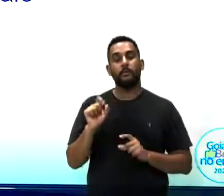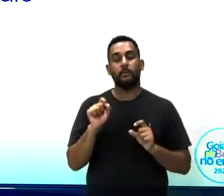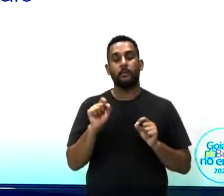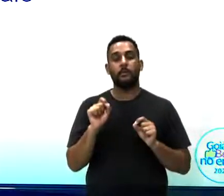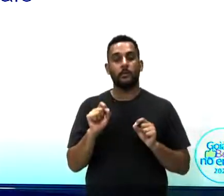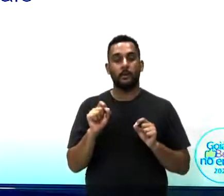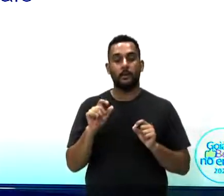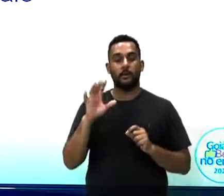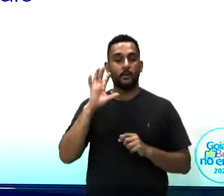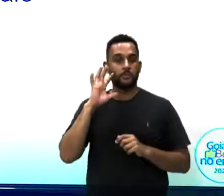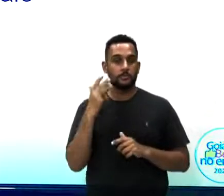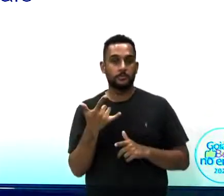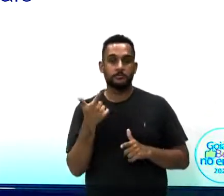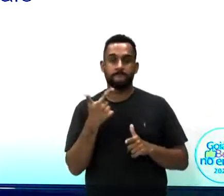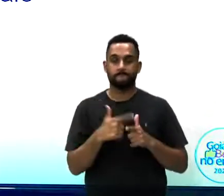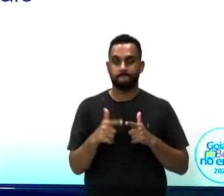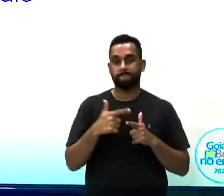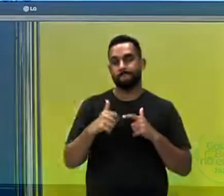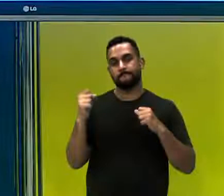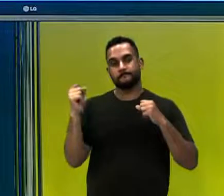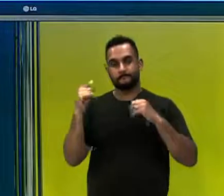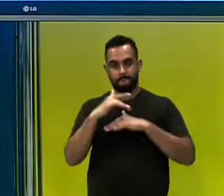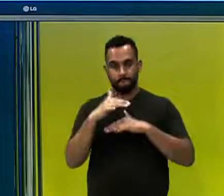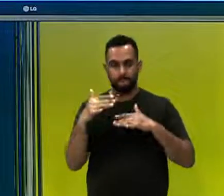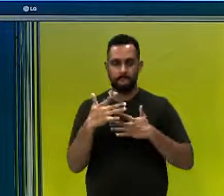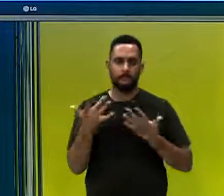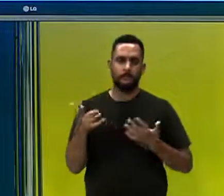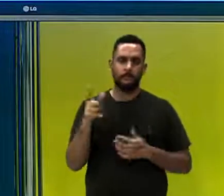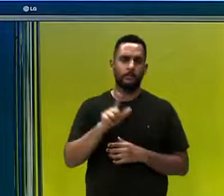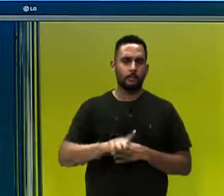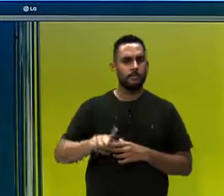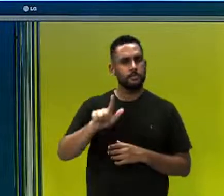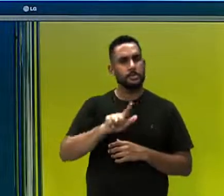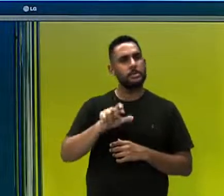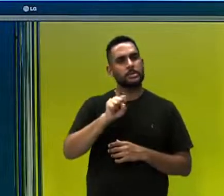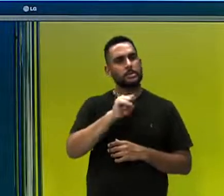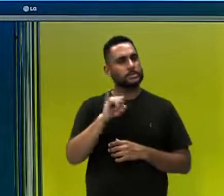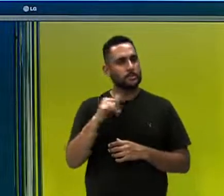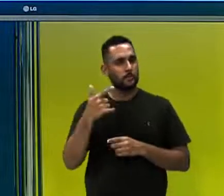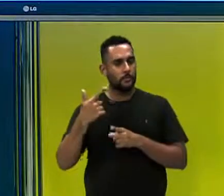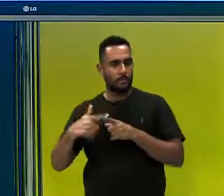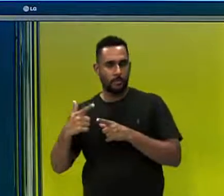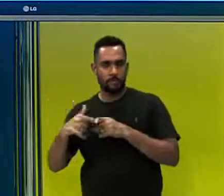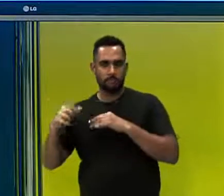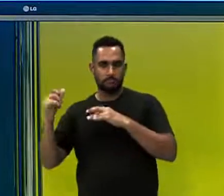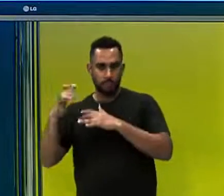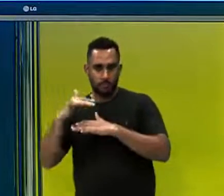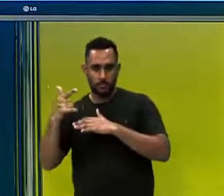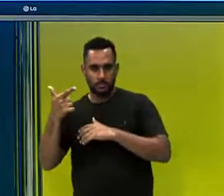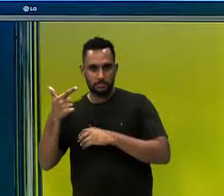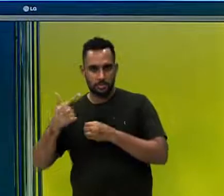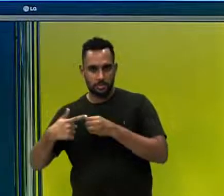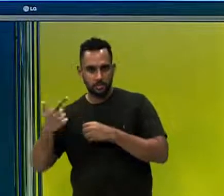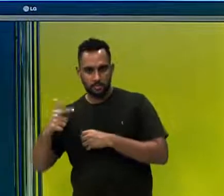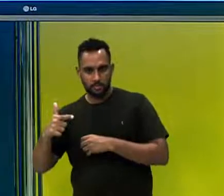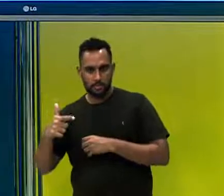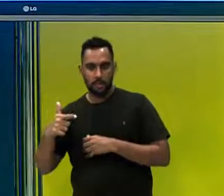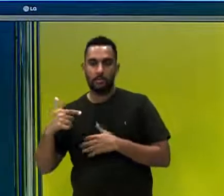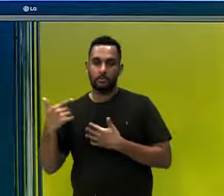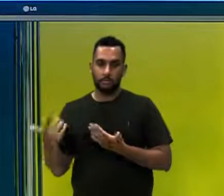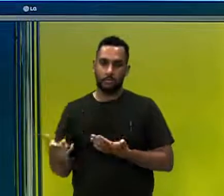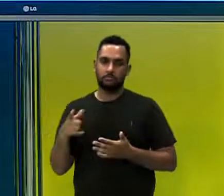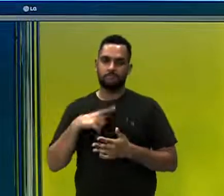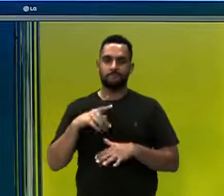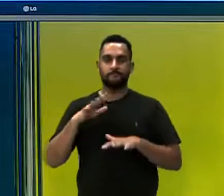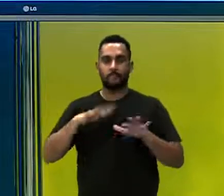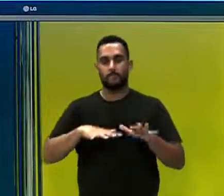solução para problemas urbanos. Tá? É claro que se não tivesse problemas urbanos, provavelmente não existiriam os